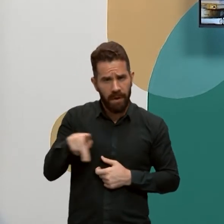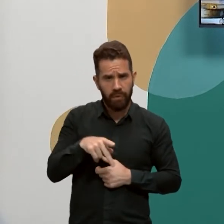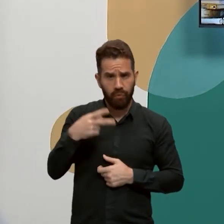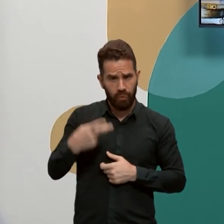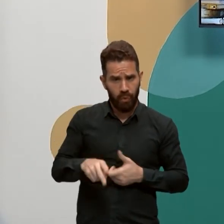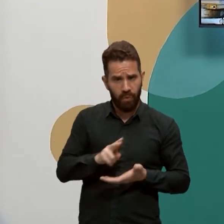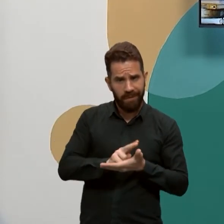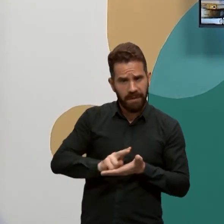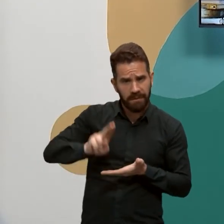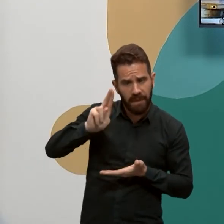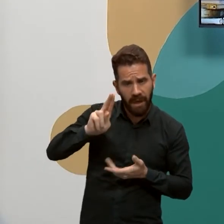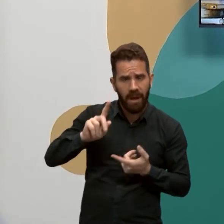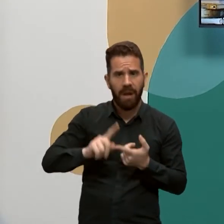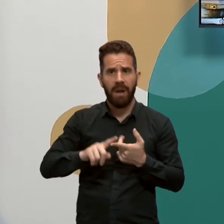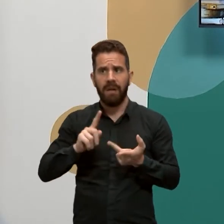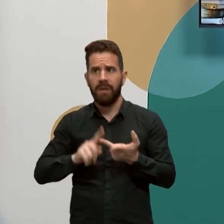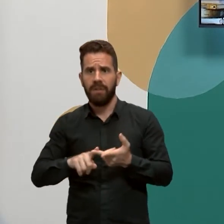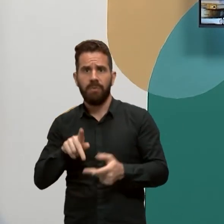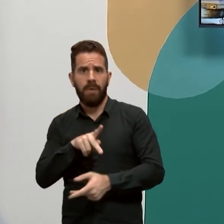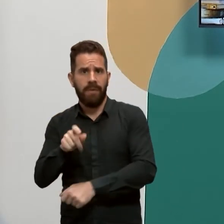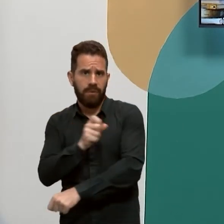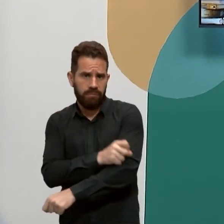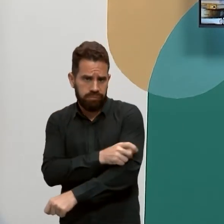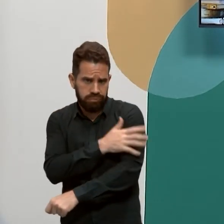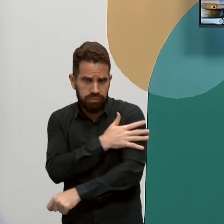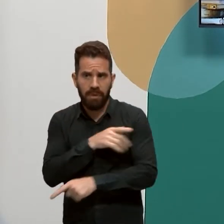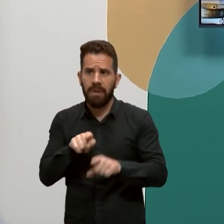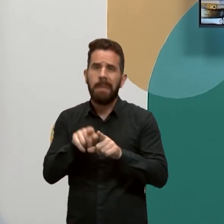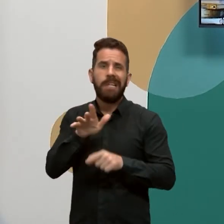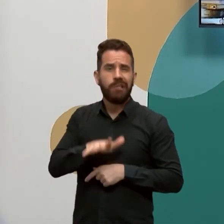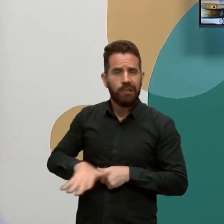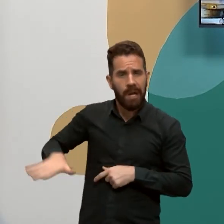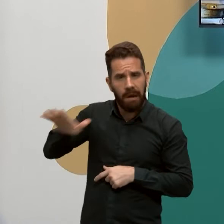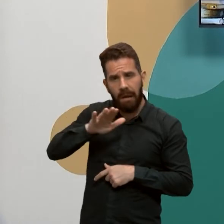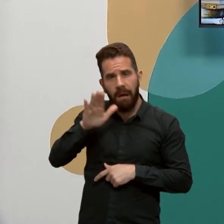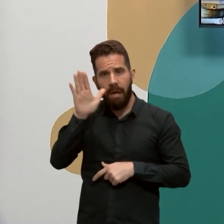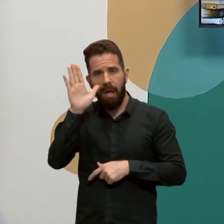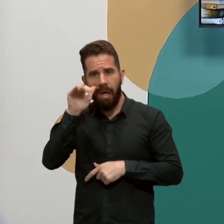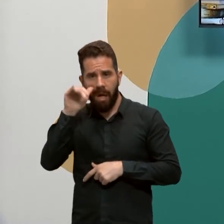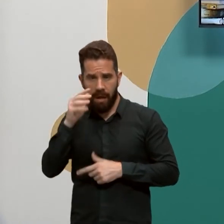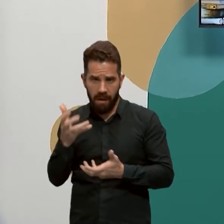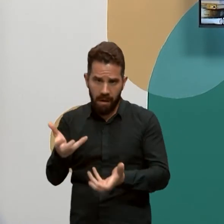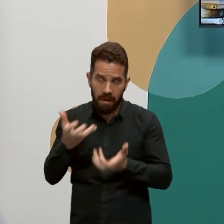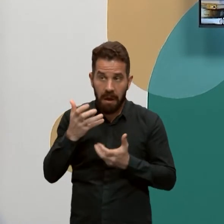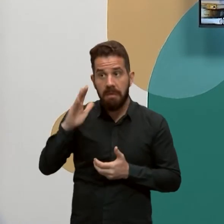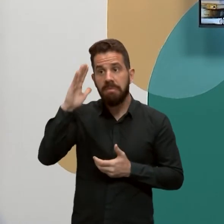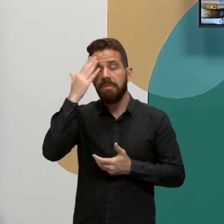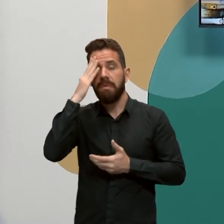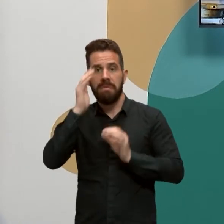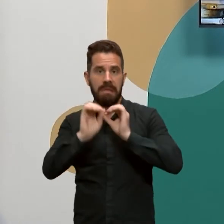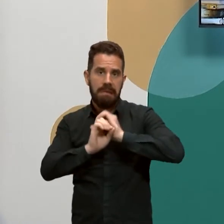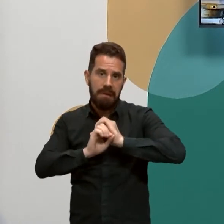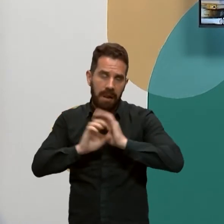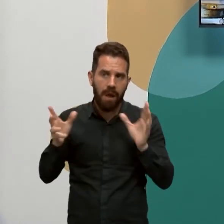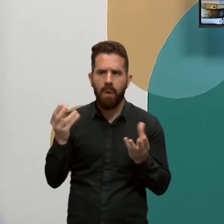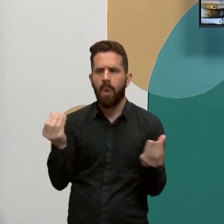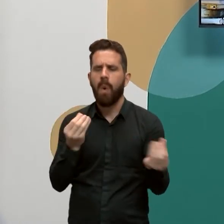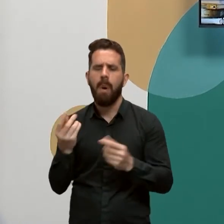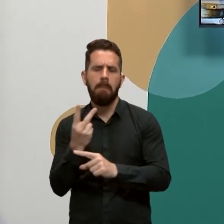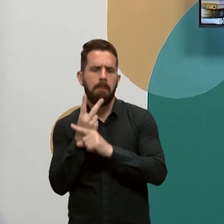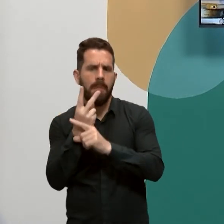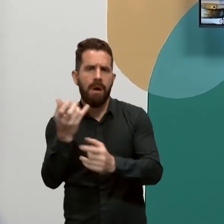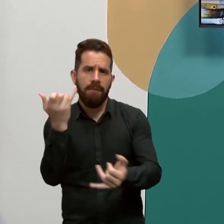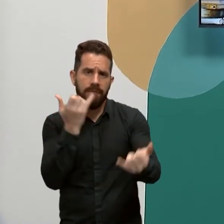quanto professores de educação básica e o público em geral que está com vontade de entender um pouco mais sobre como buscar informações,